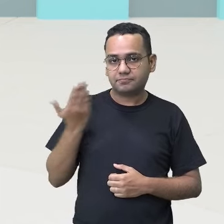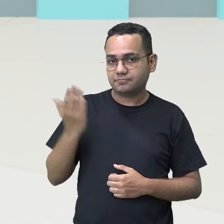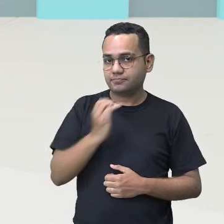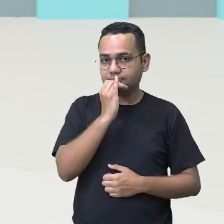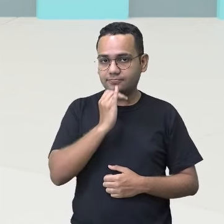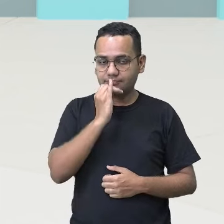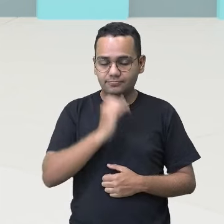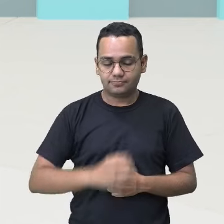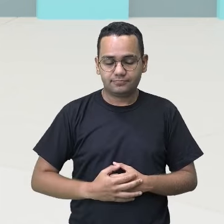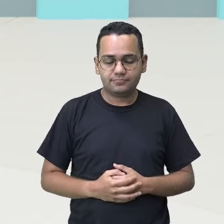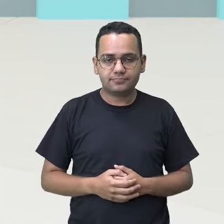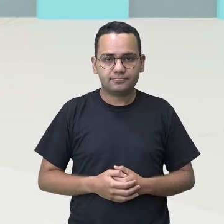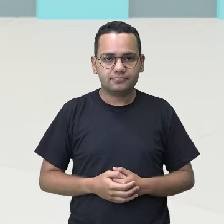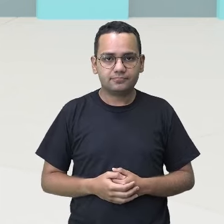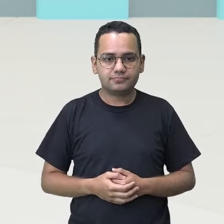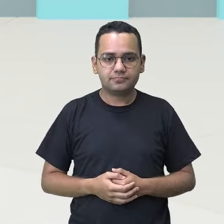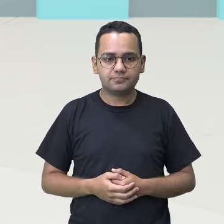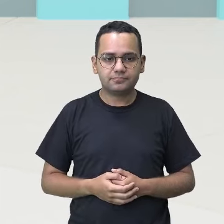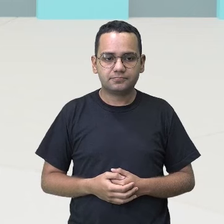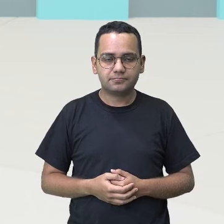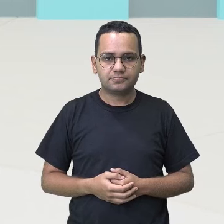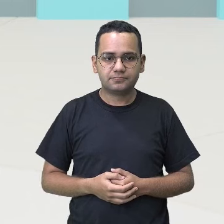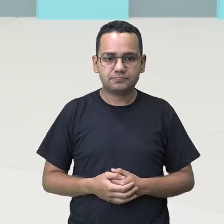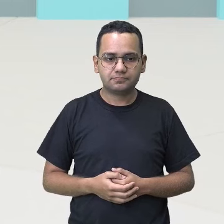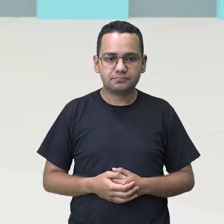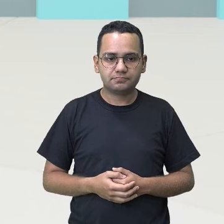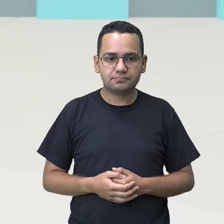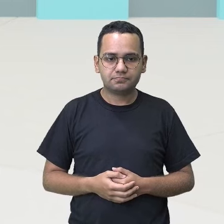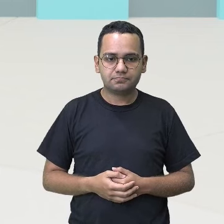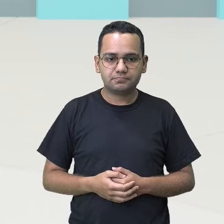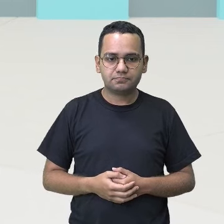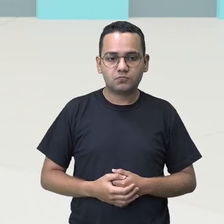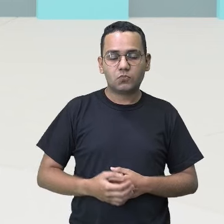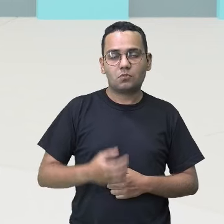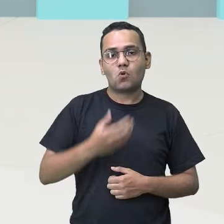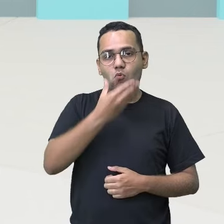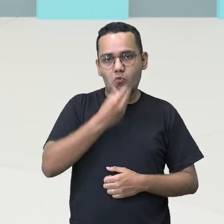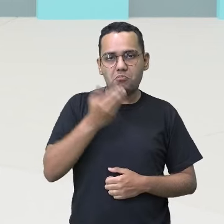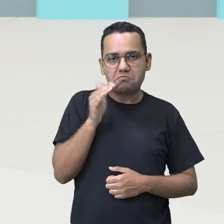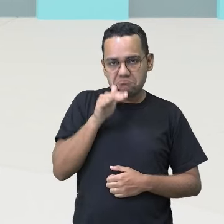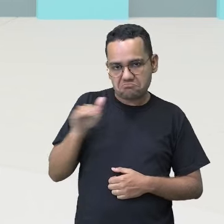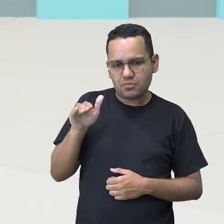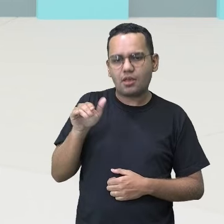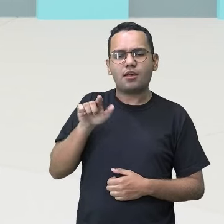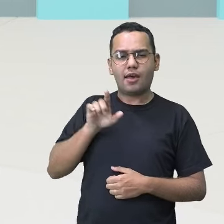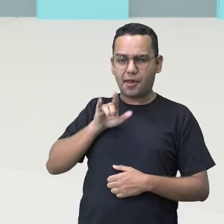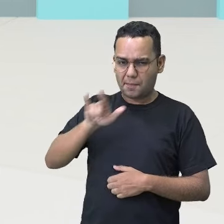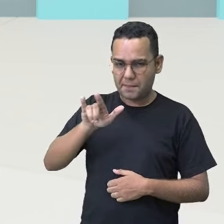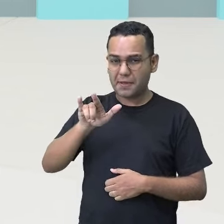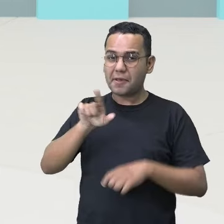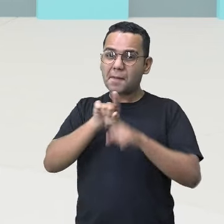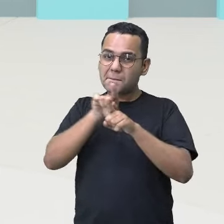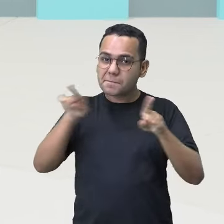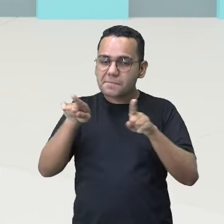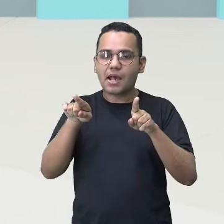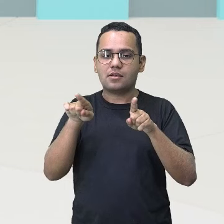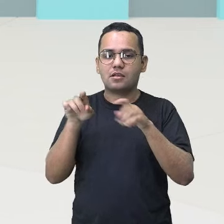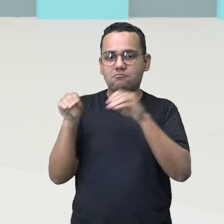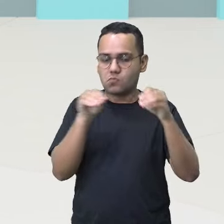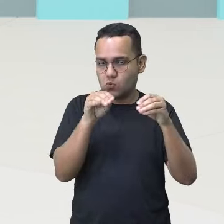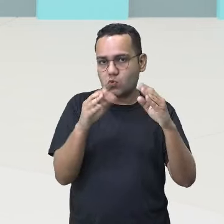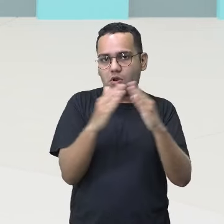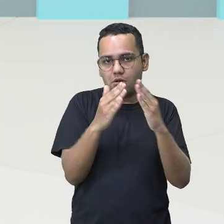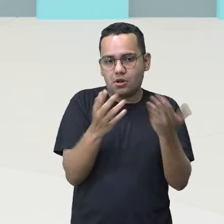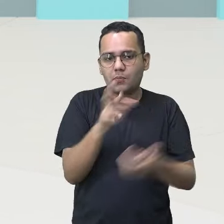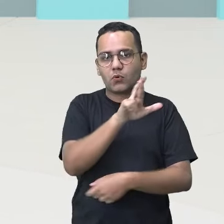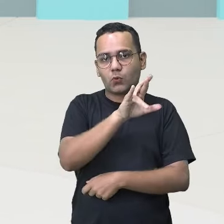veja um exemplo aí que vai aparecer olha o que diz o menino que amei mora no Rio de Janeiro professora você já amou alguém Claro